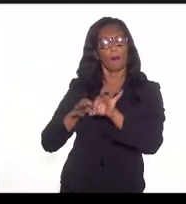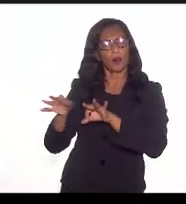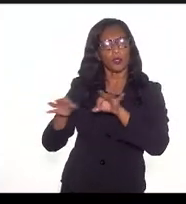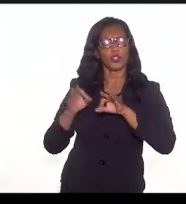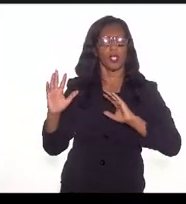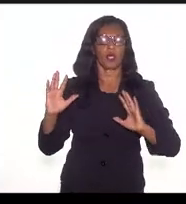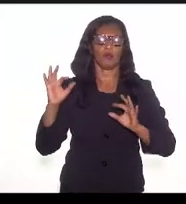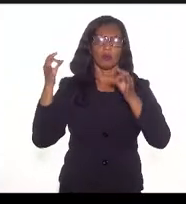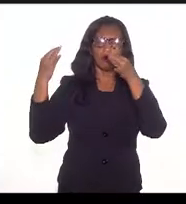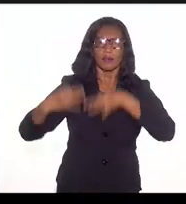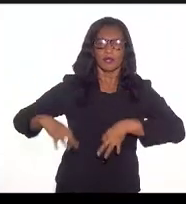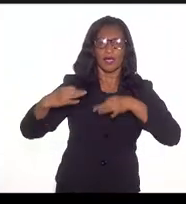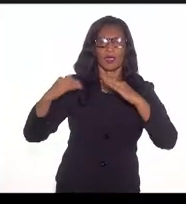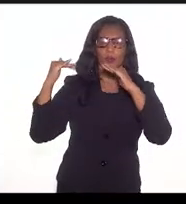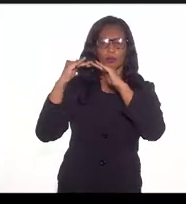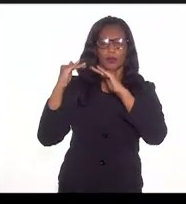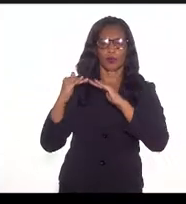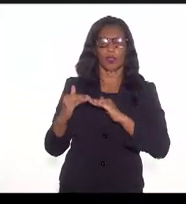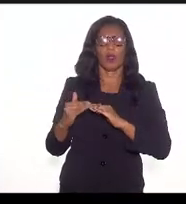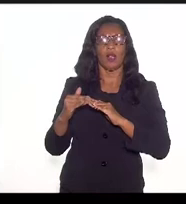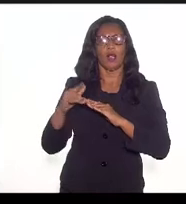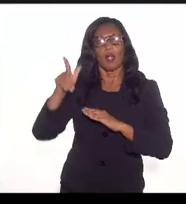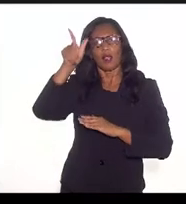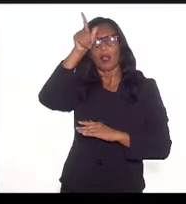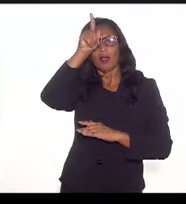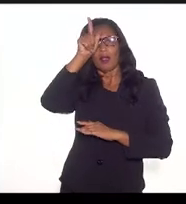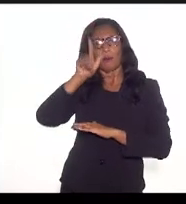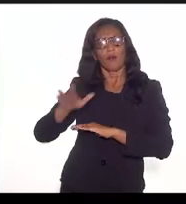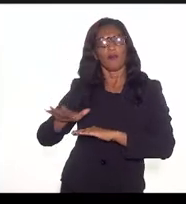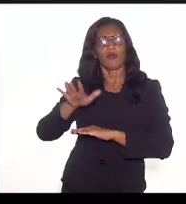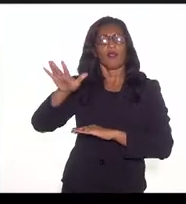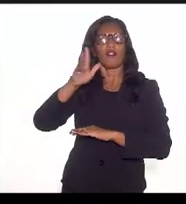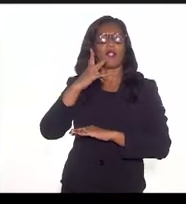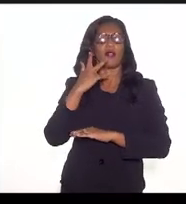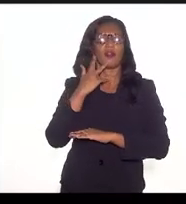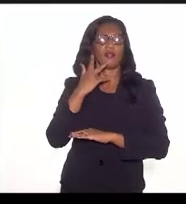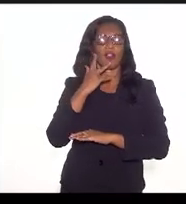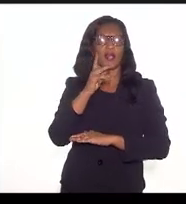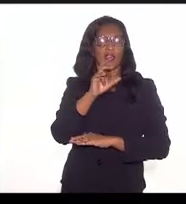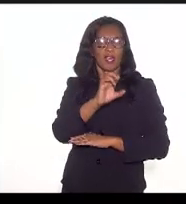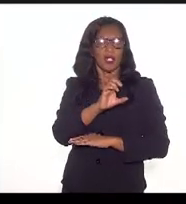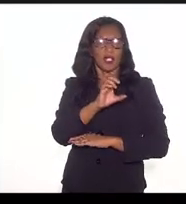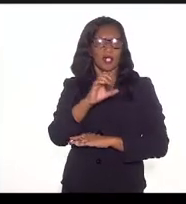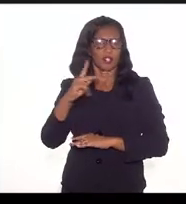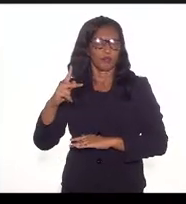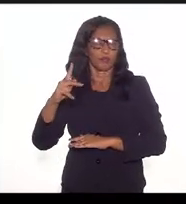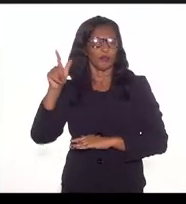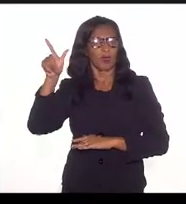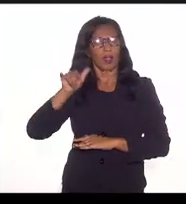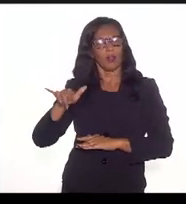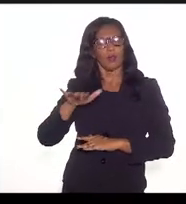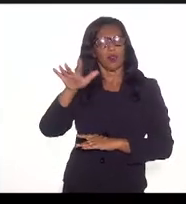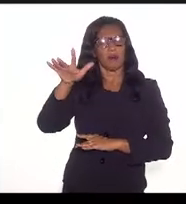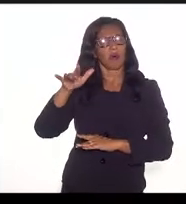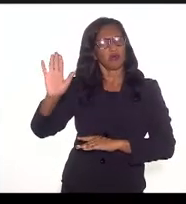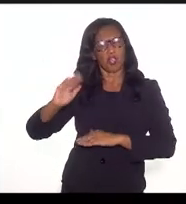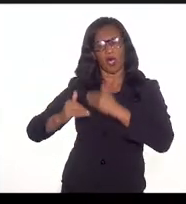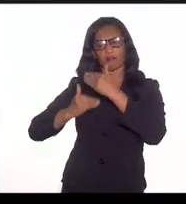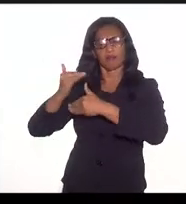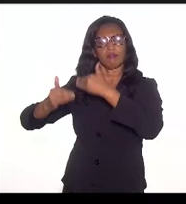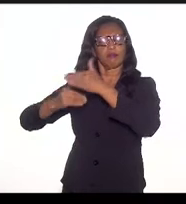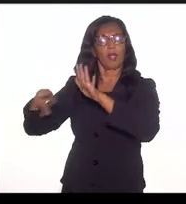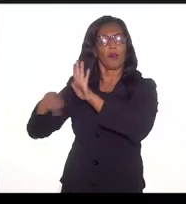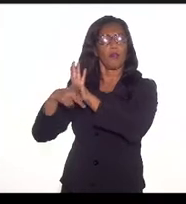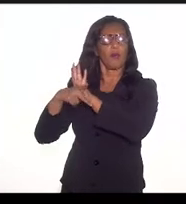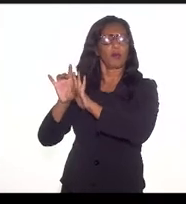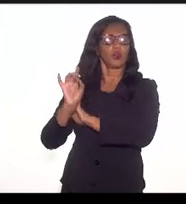tem um projeto que deu muito certo na favela do Alemão, que foi da cerveja do Alemão, e ele, enfim, hoje em dia ele está aí andando sozinho, está sendo um